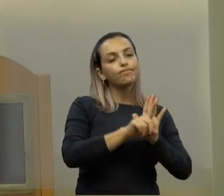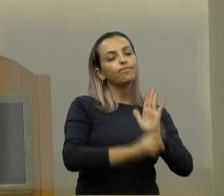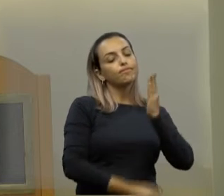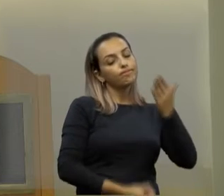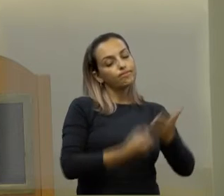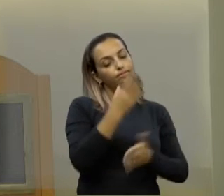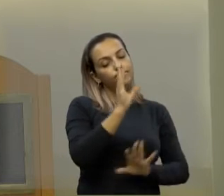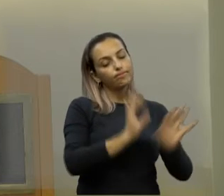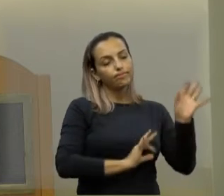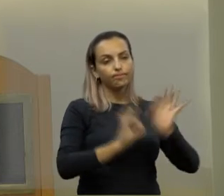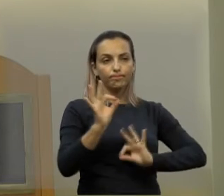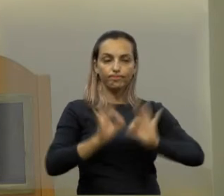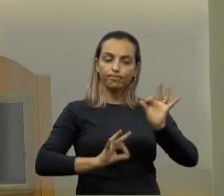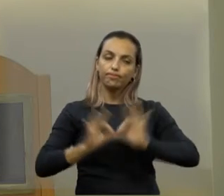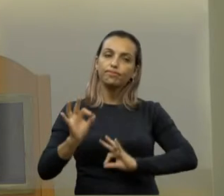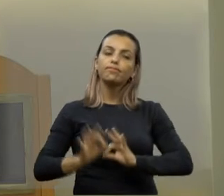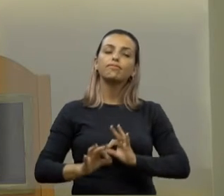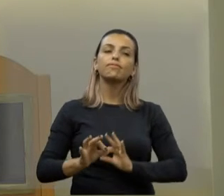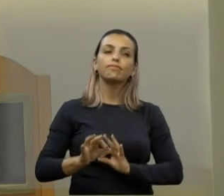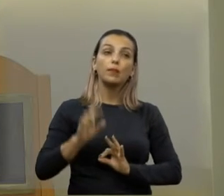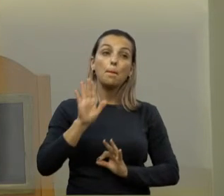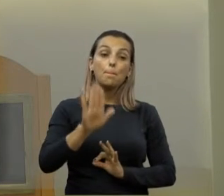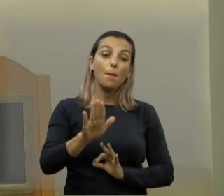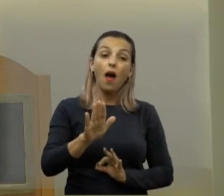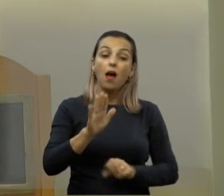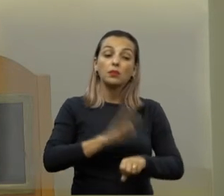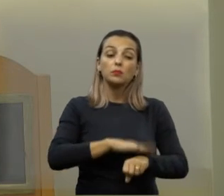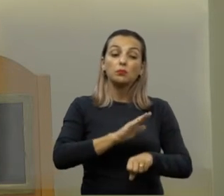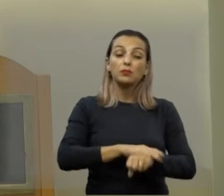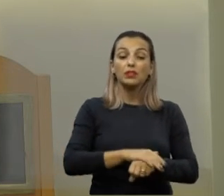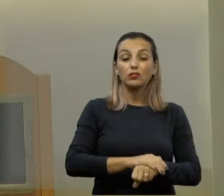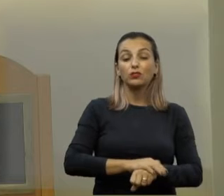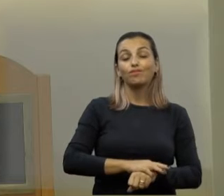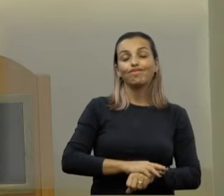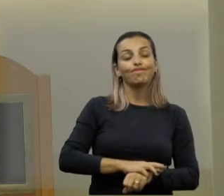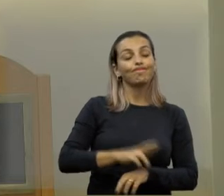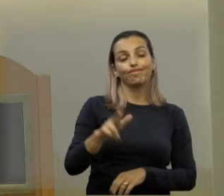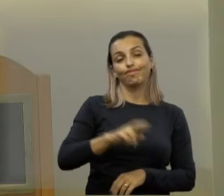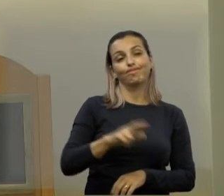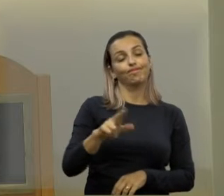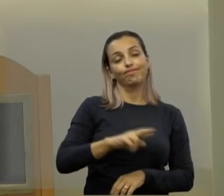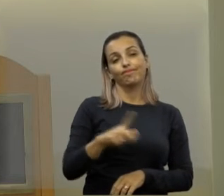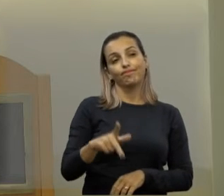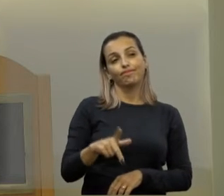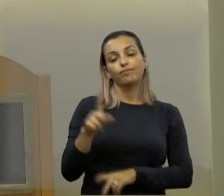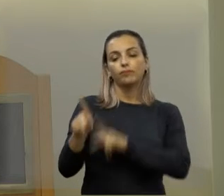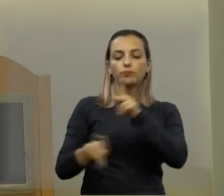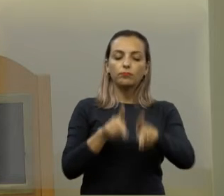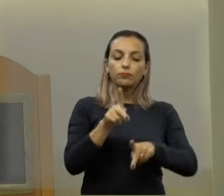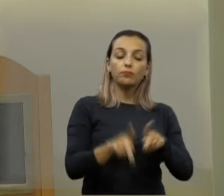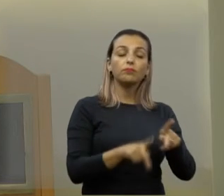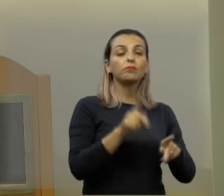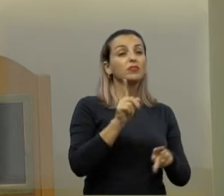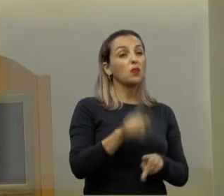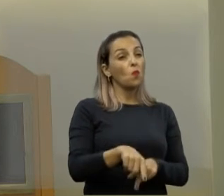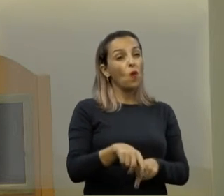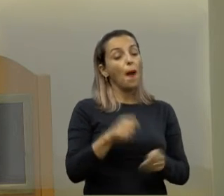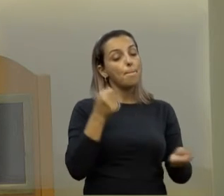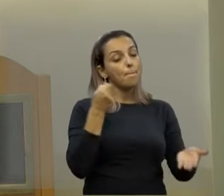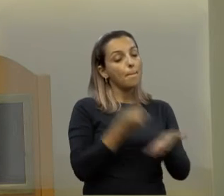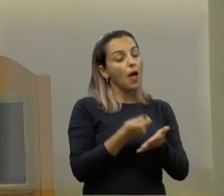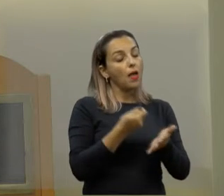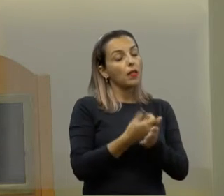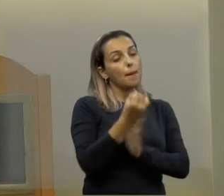nós temos a lei do estudo abandono mas tem hora que não funciona EA população fica à mercê pagando seus